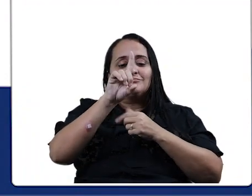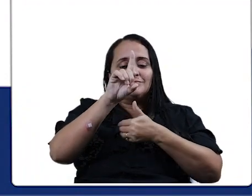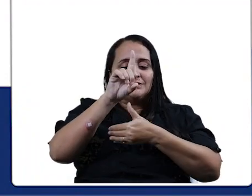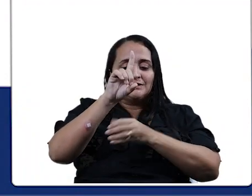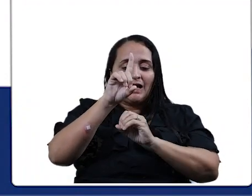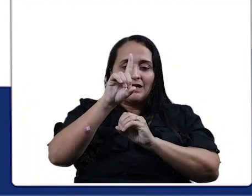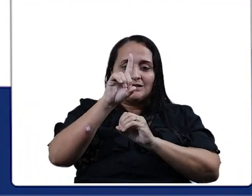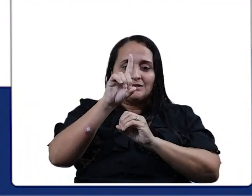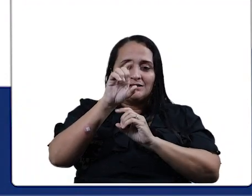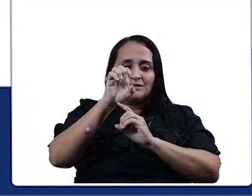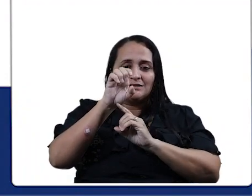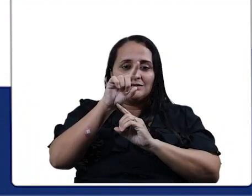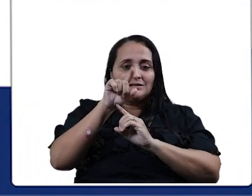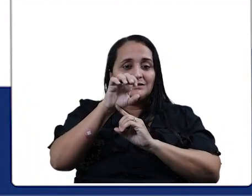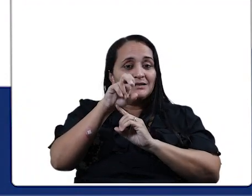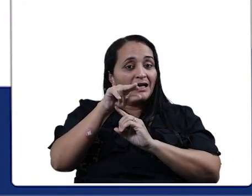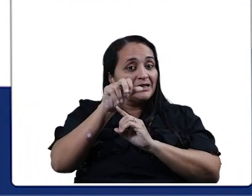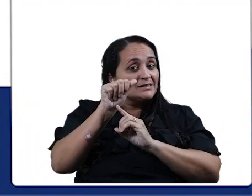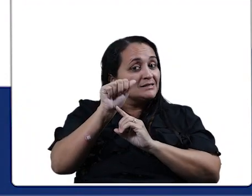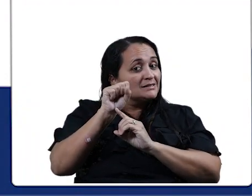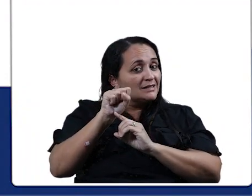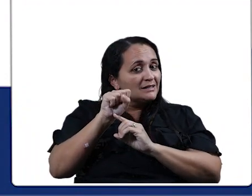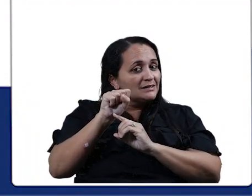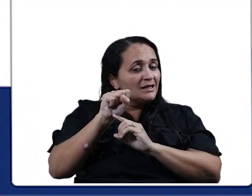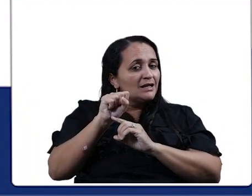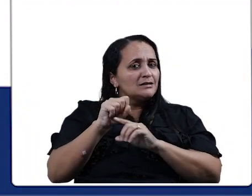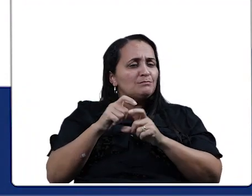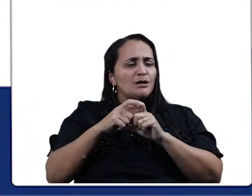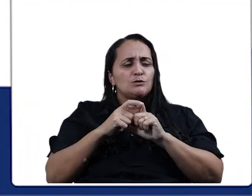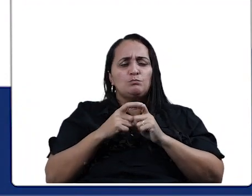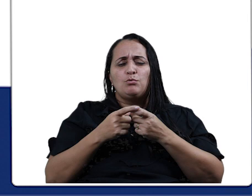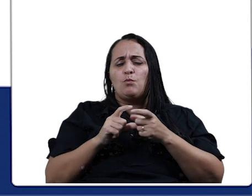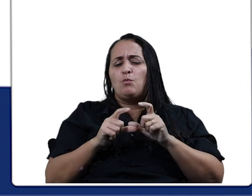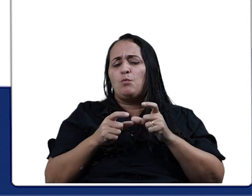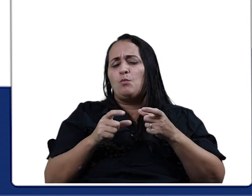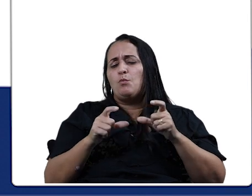dezenas se agruparam, ou seja, porque o bicho procriou